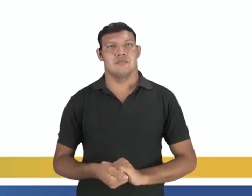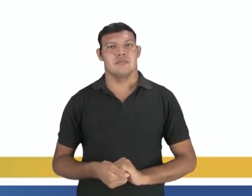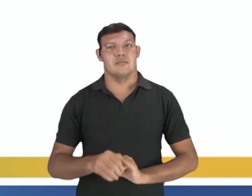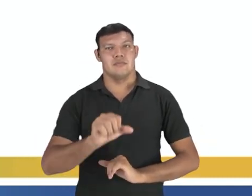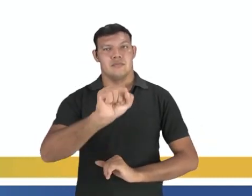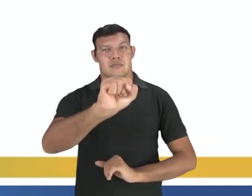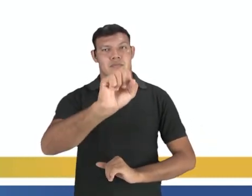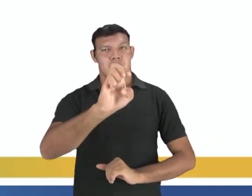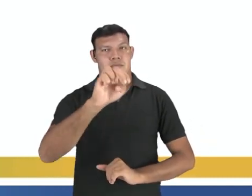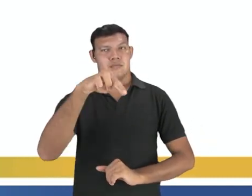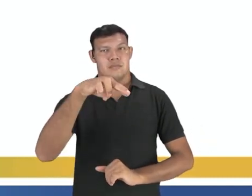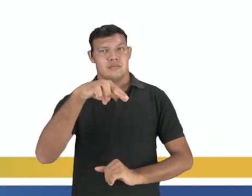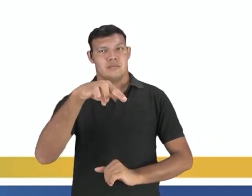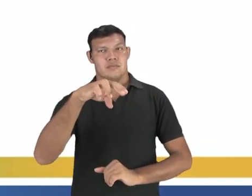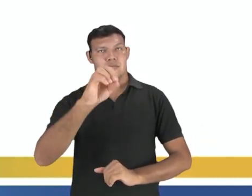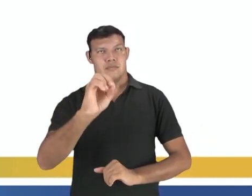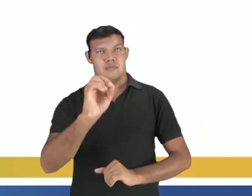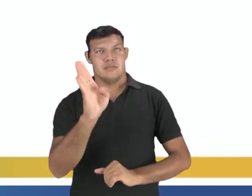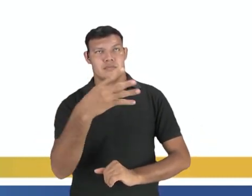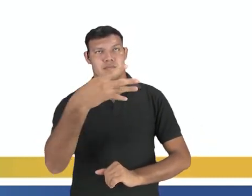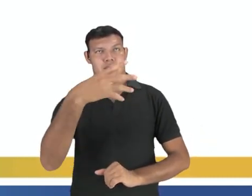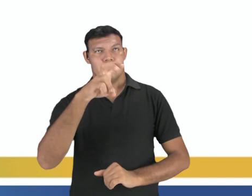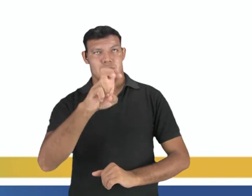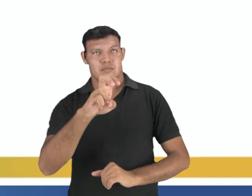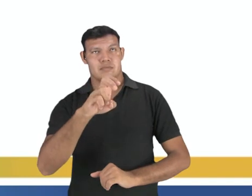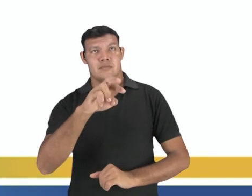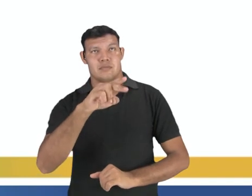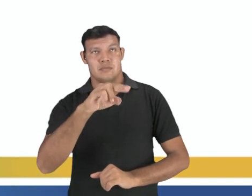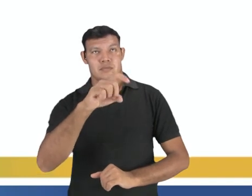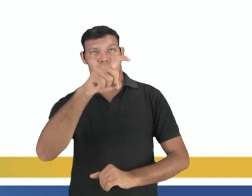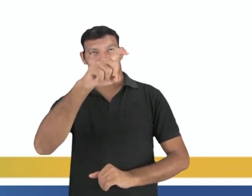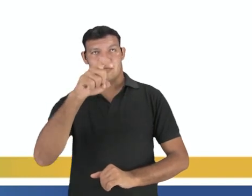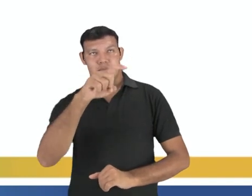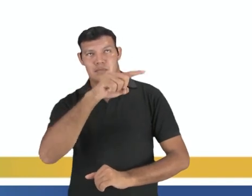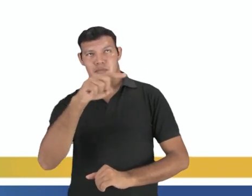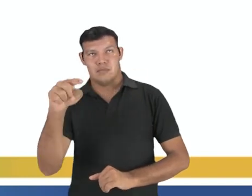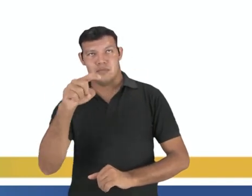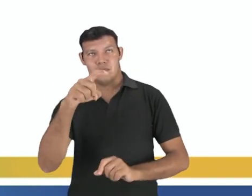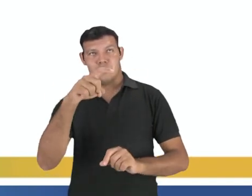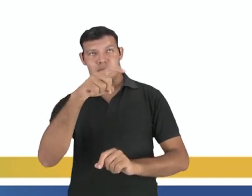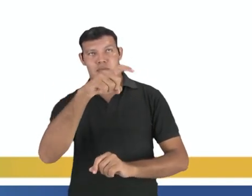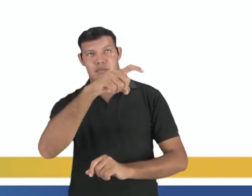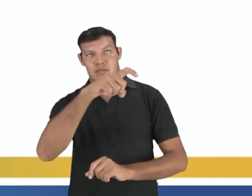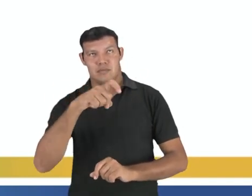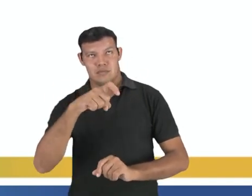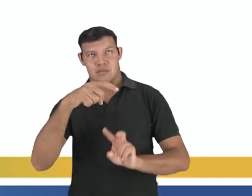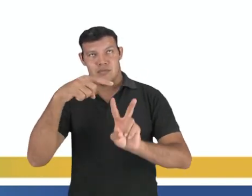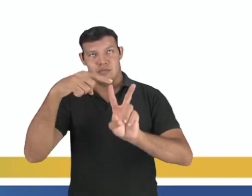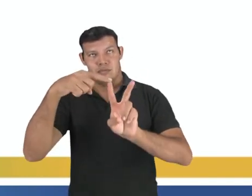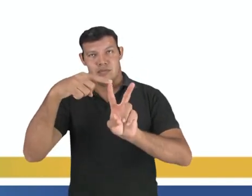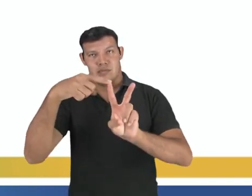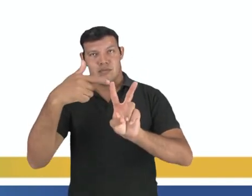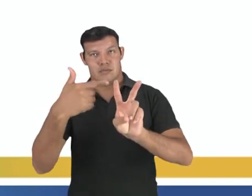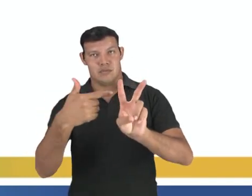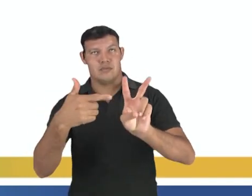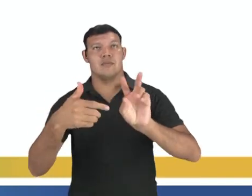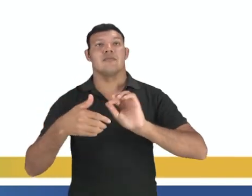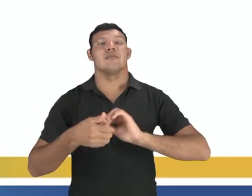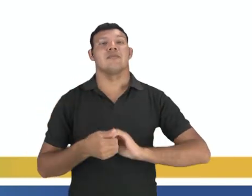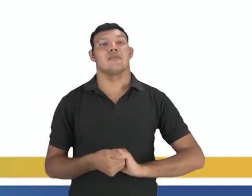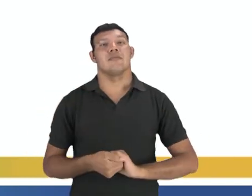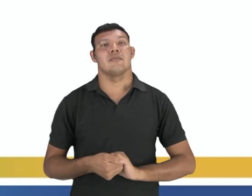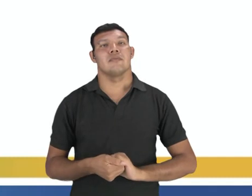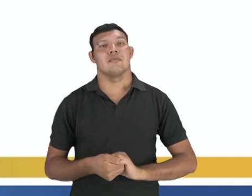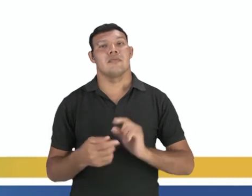Olha aí, o seno de 45 graus, ele é x sobre x raiz de